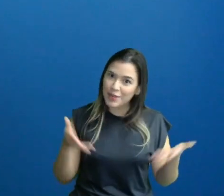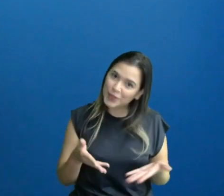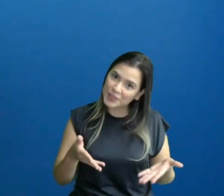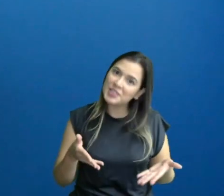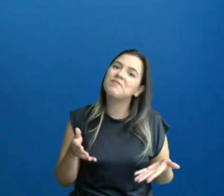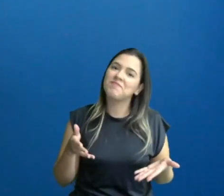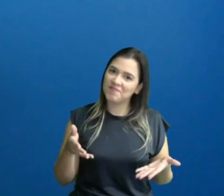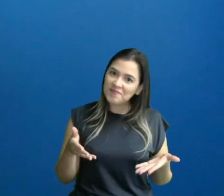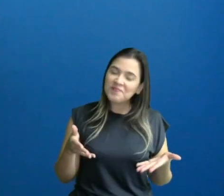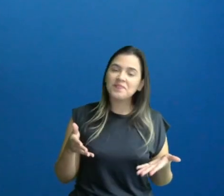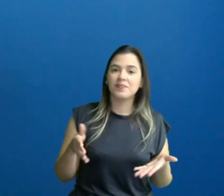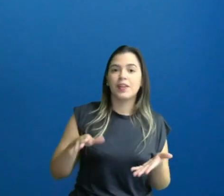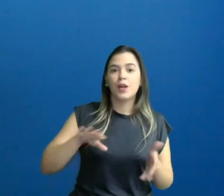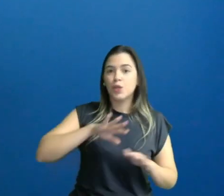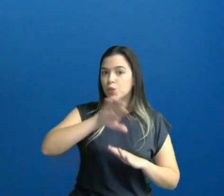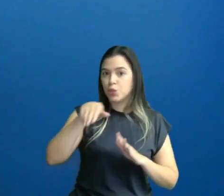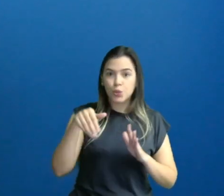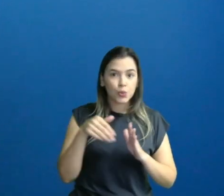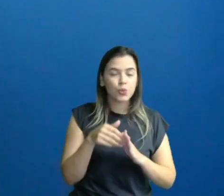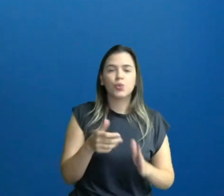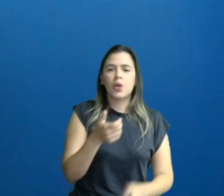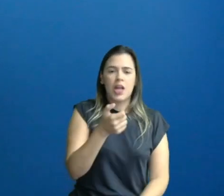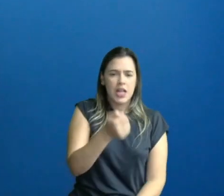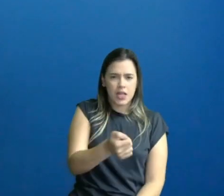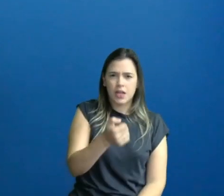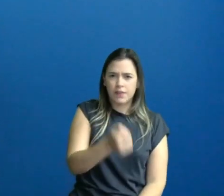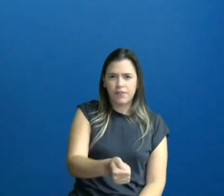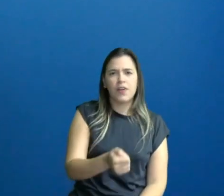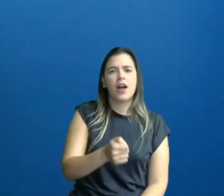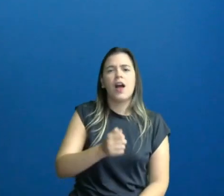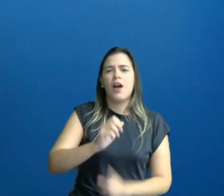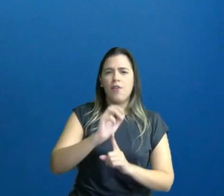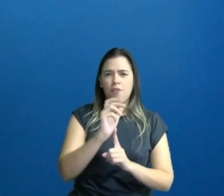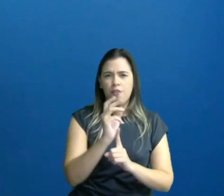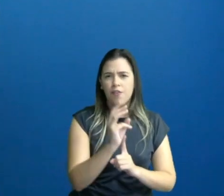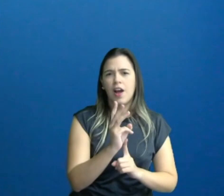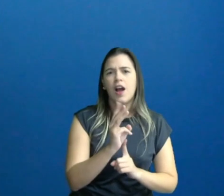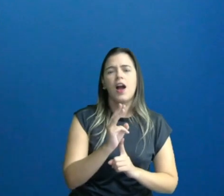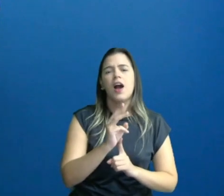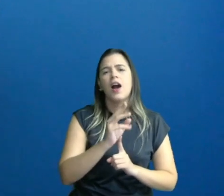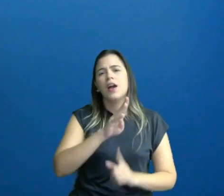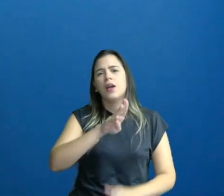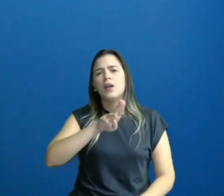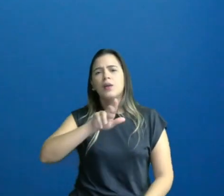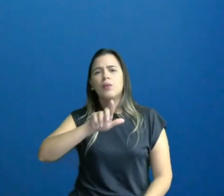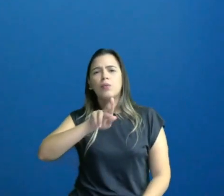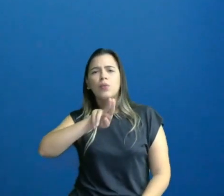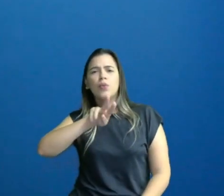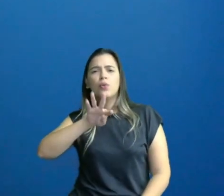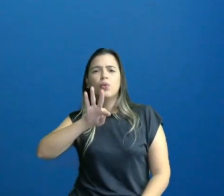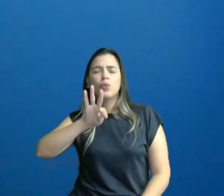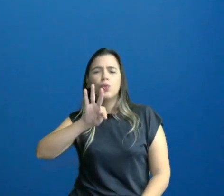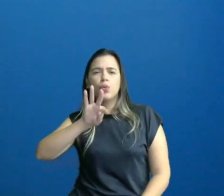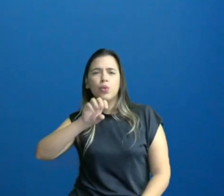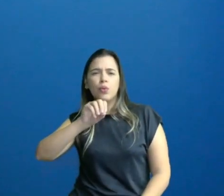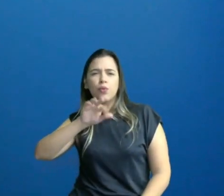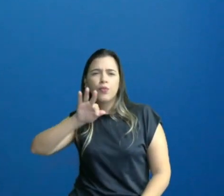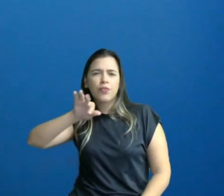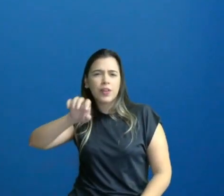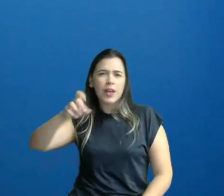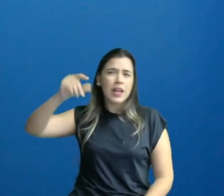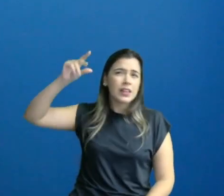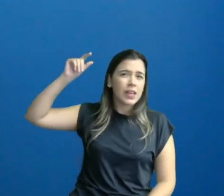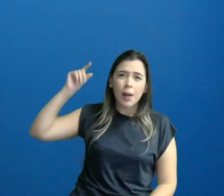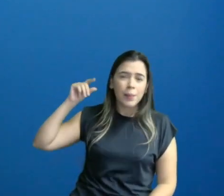é hoje em dia não é tudo é hoje é que no controle remoto wi-fi Bluetooth mas antigamente nada